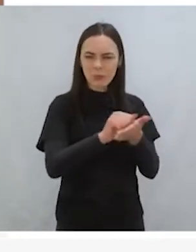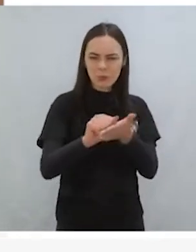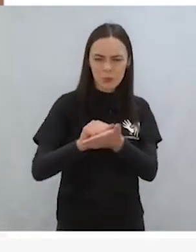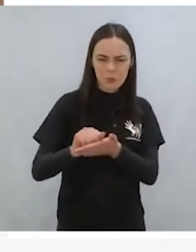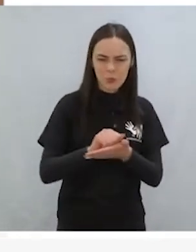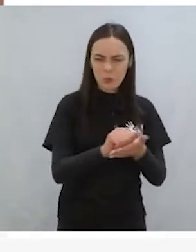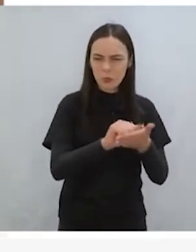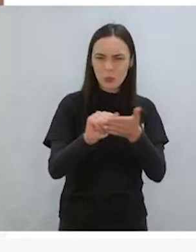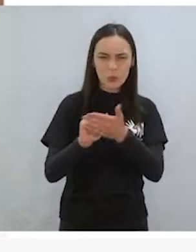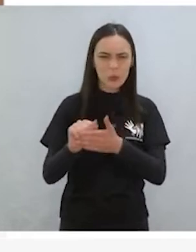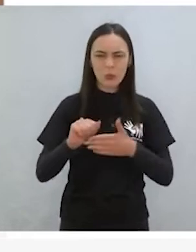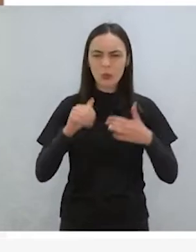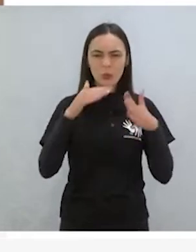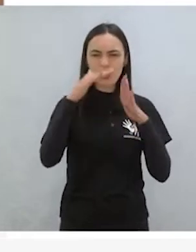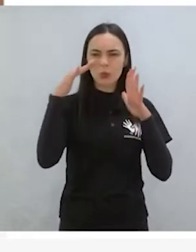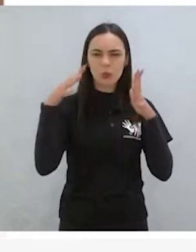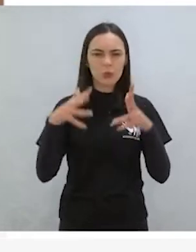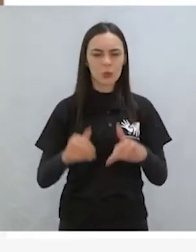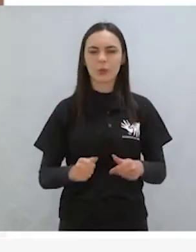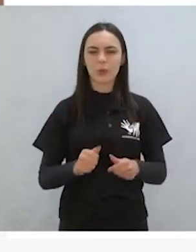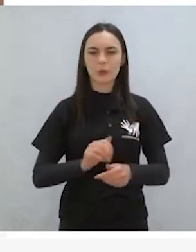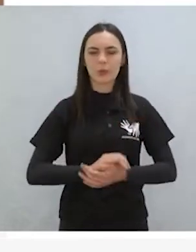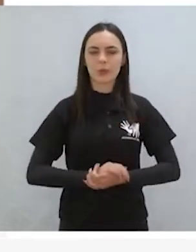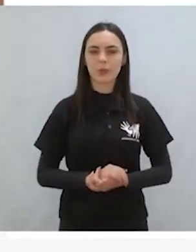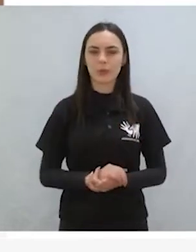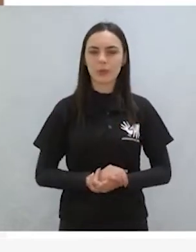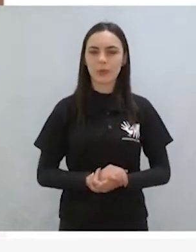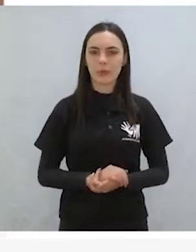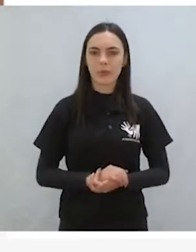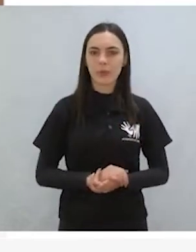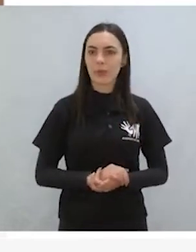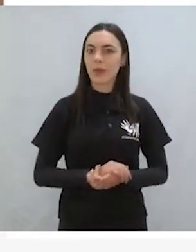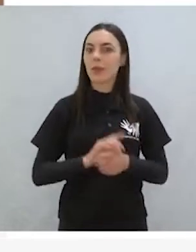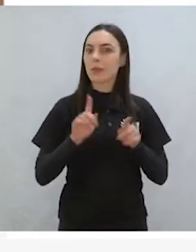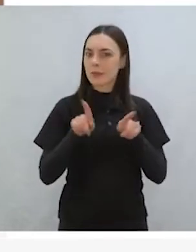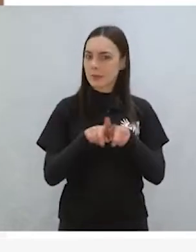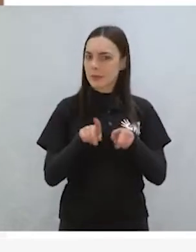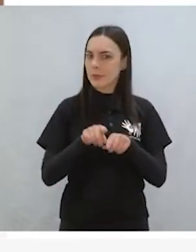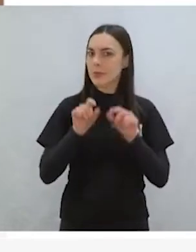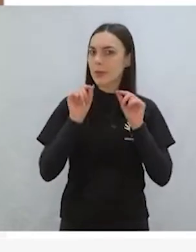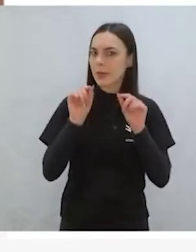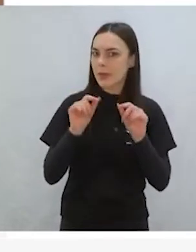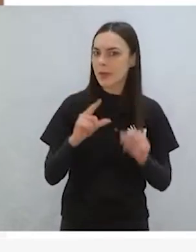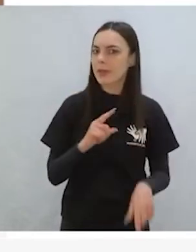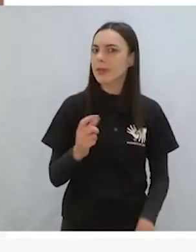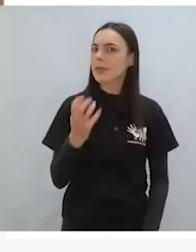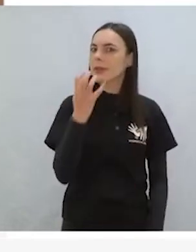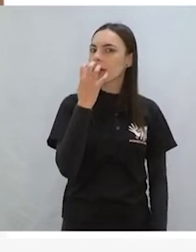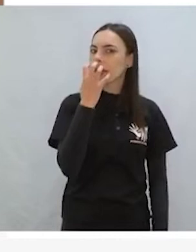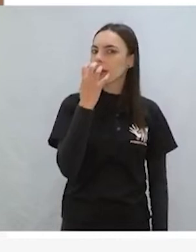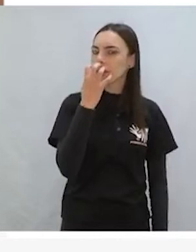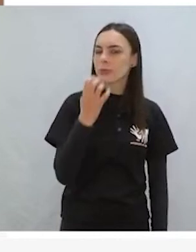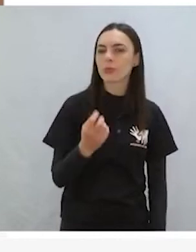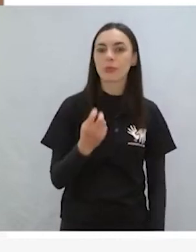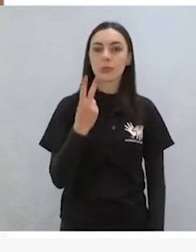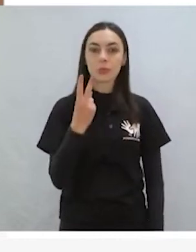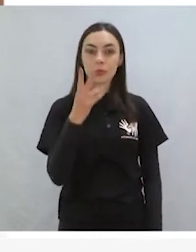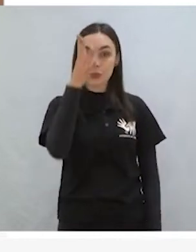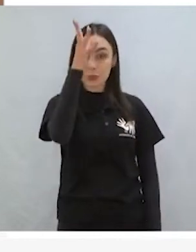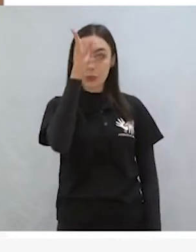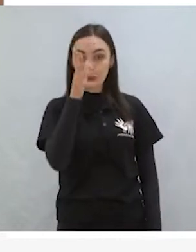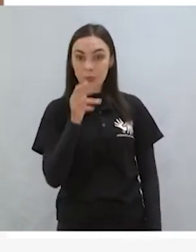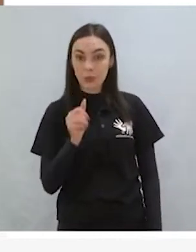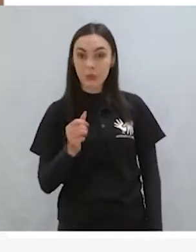esfregar tudo o que encontravam pela frente. E não foi só isso. Um cachorro,